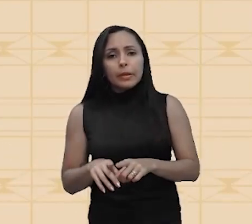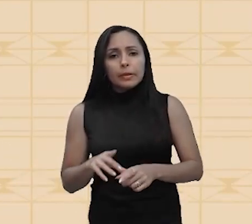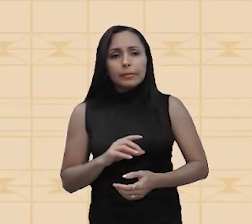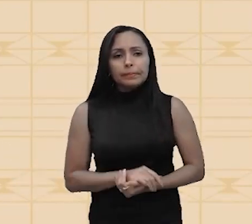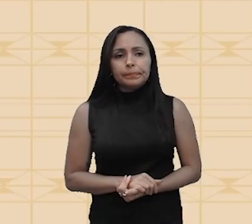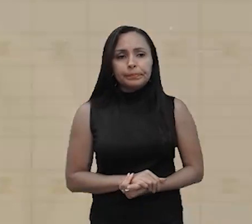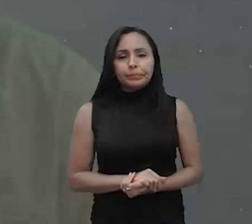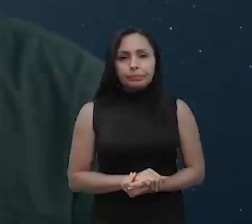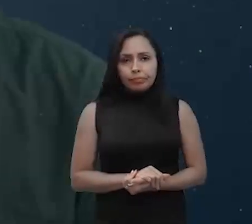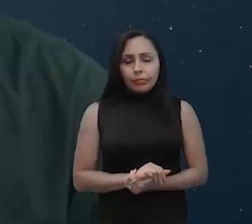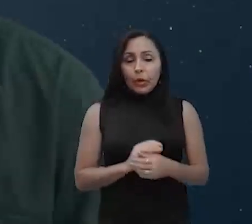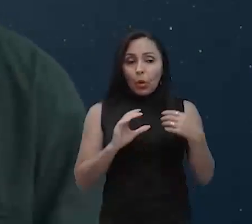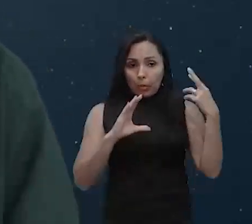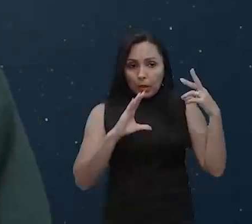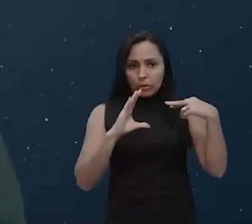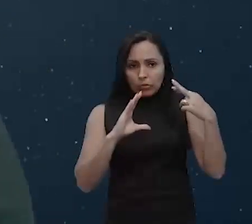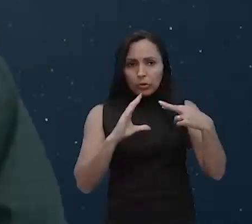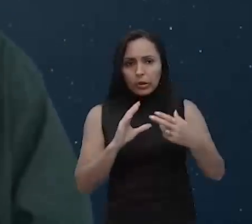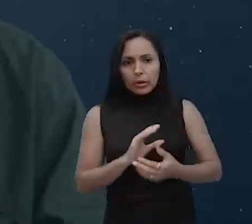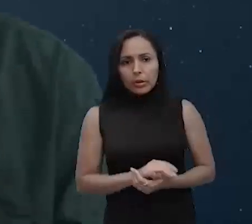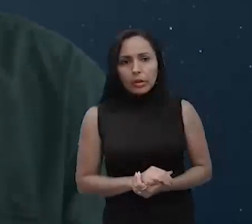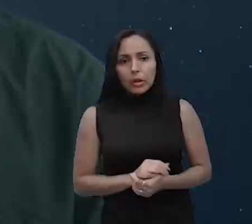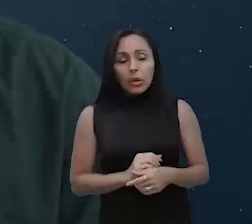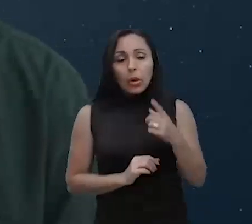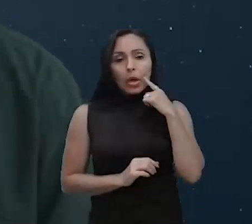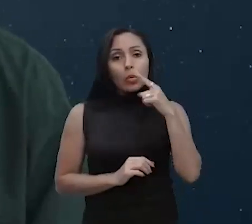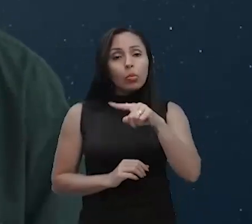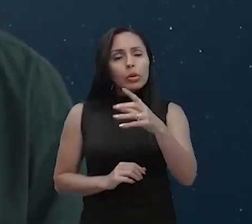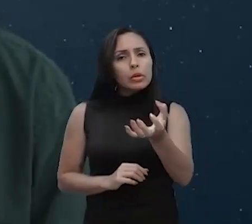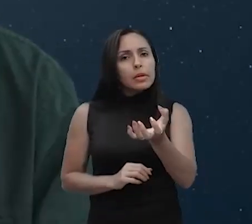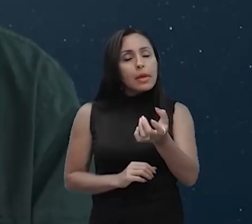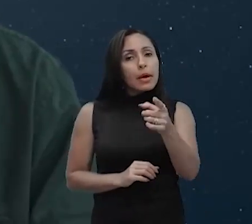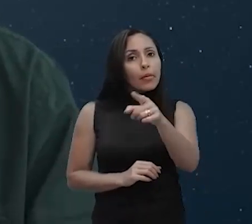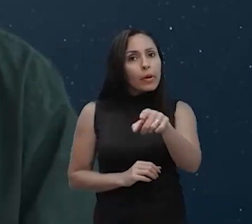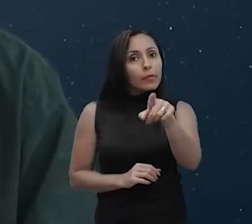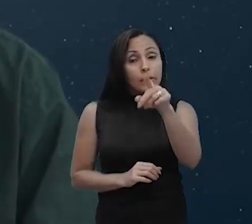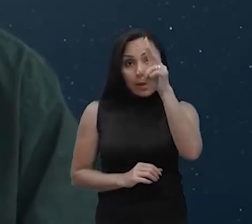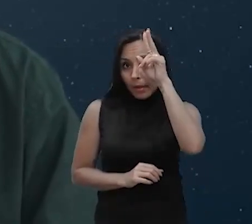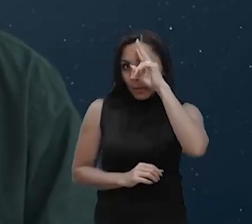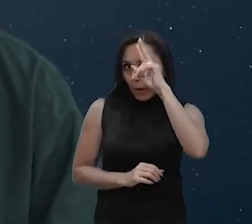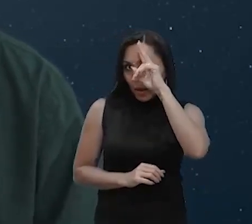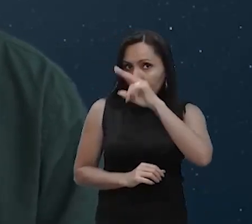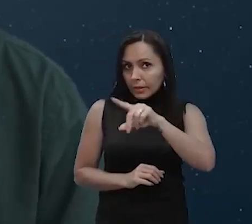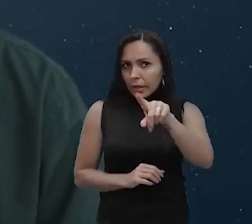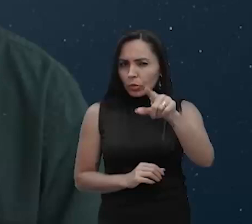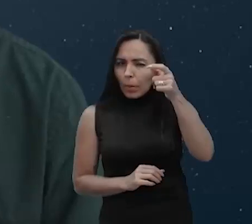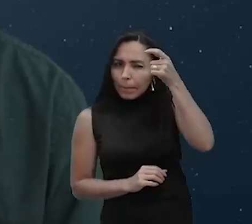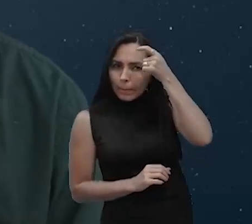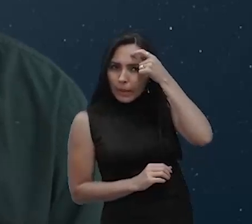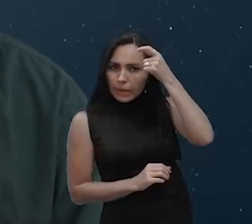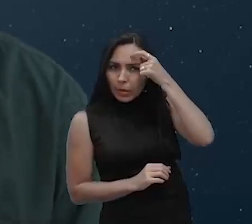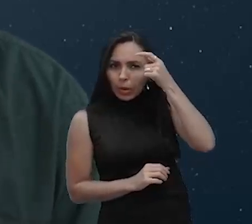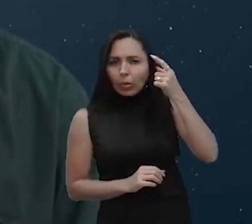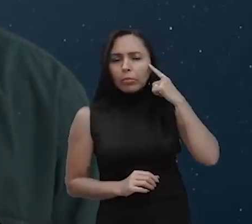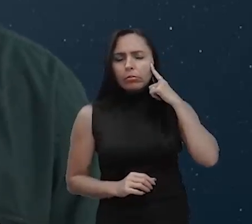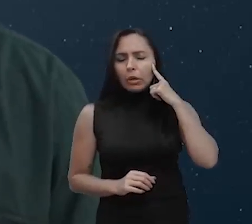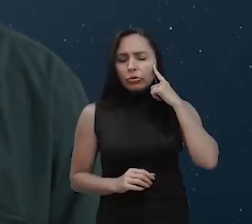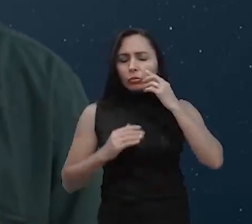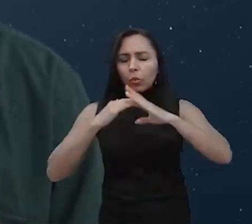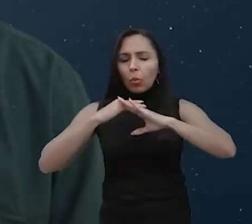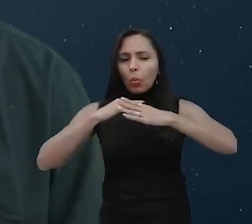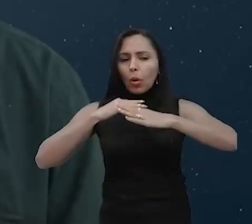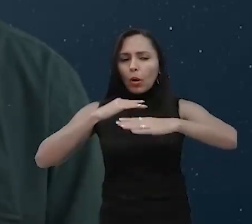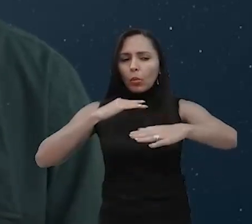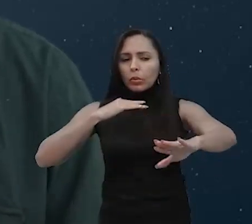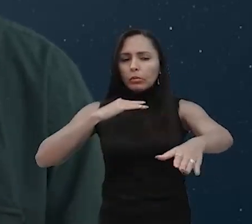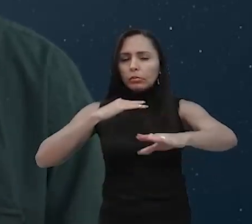Robertão, joga para mim essa tela, Robertão. Olha, eu queria agora que você lembrasse na sua cabecinha a imagem de uma onda. Imagina aquela onda tendo